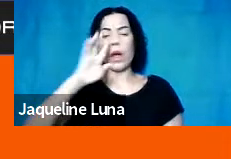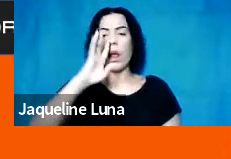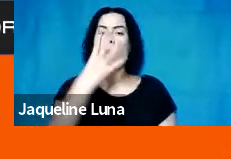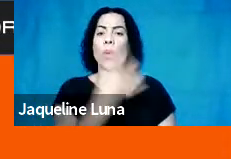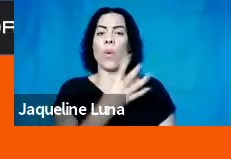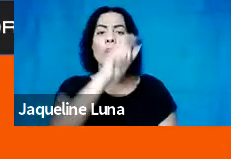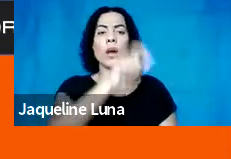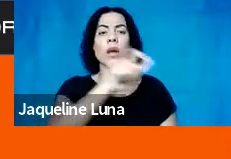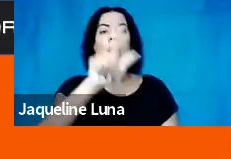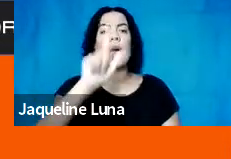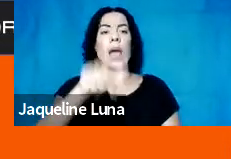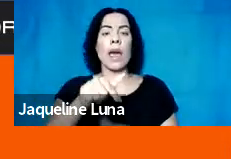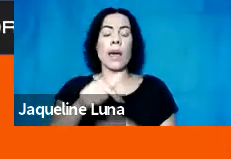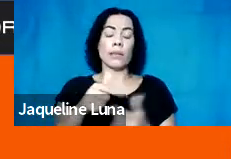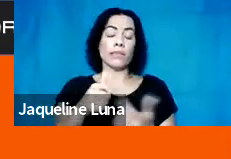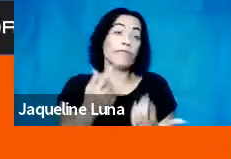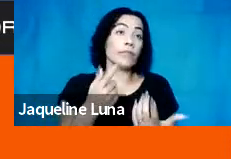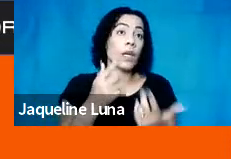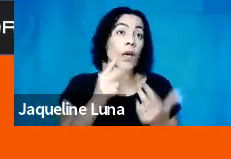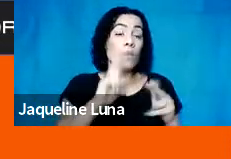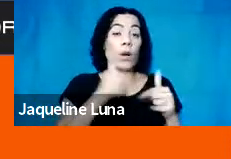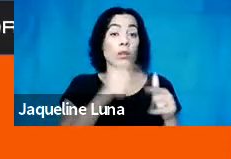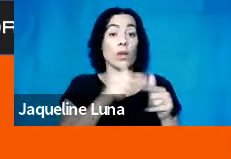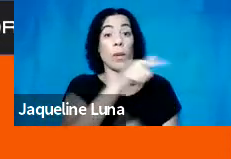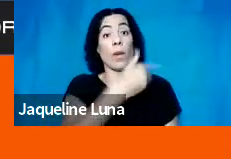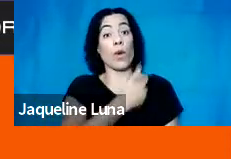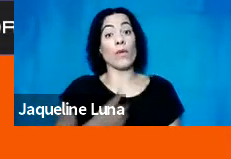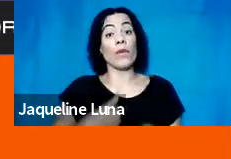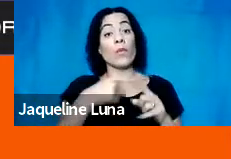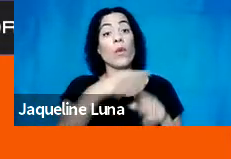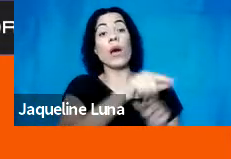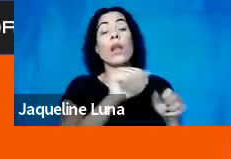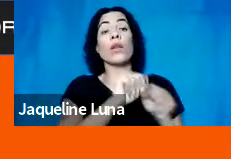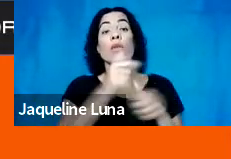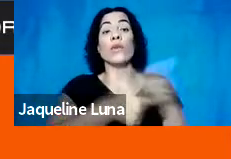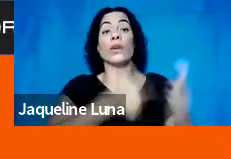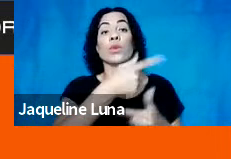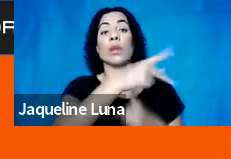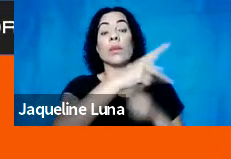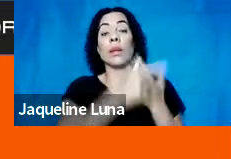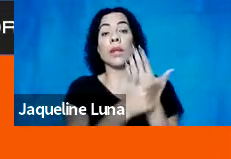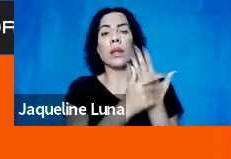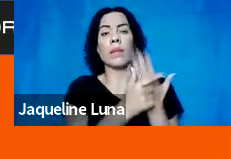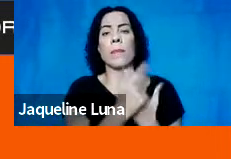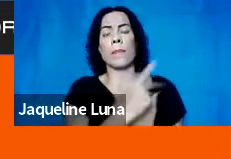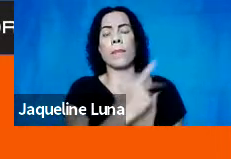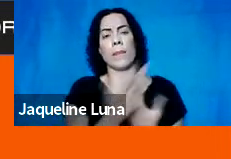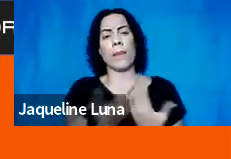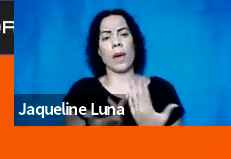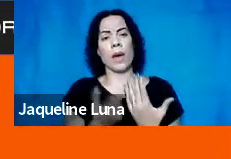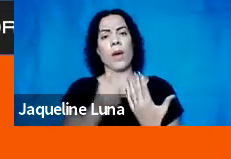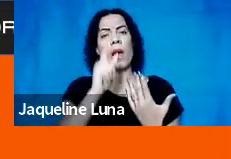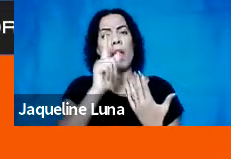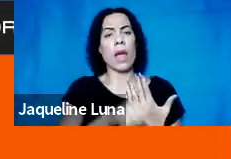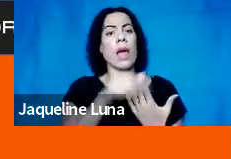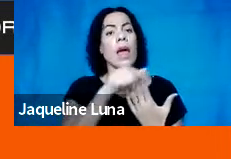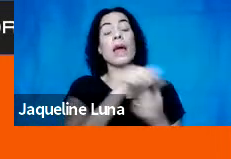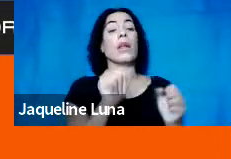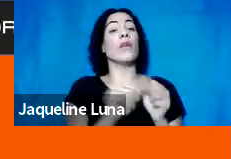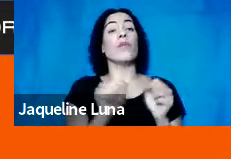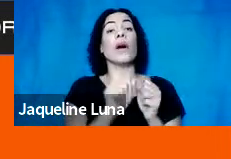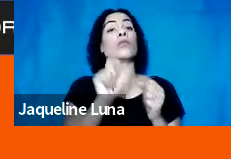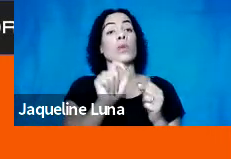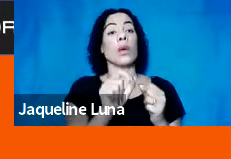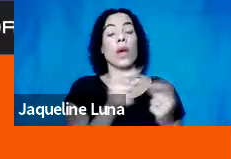na postura do governo, de não fazer o seu papel e fazer o papel de adversário da vida. Né?